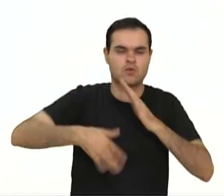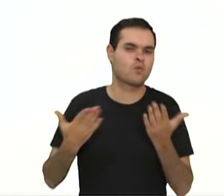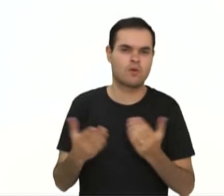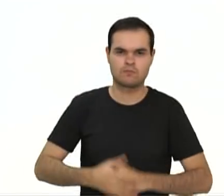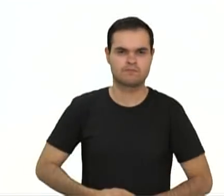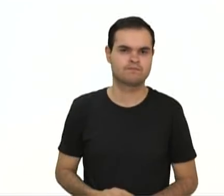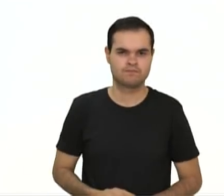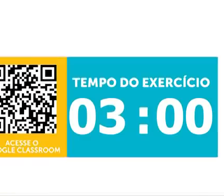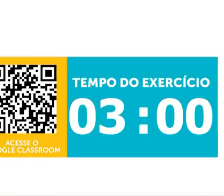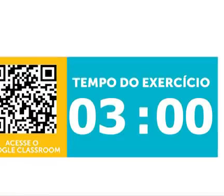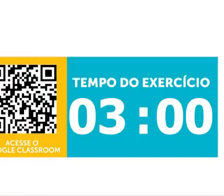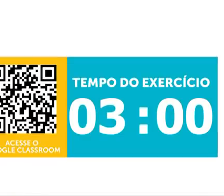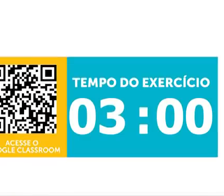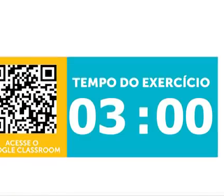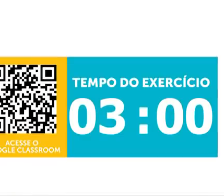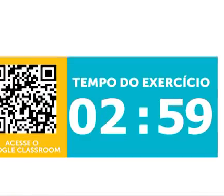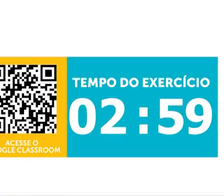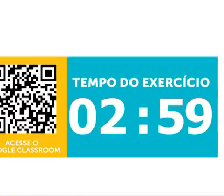é ela.